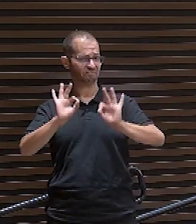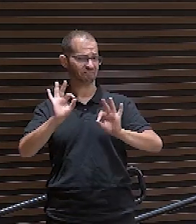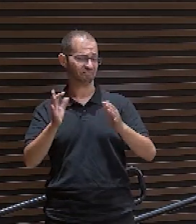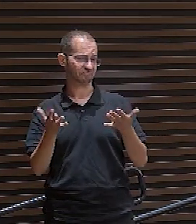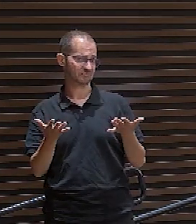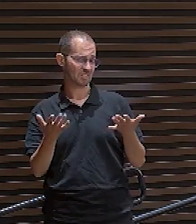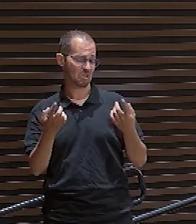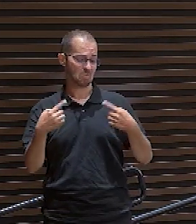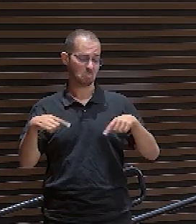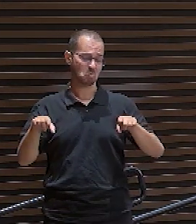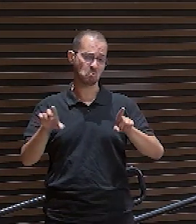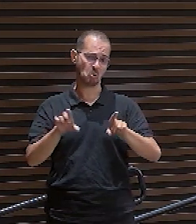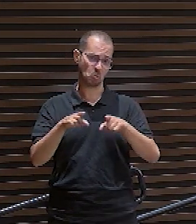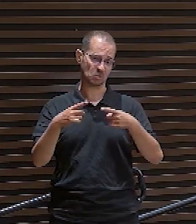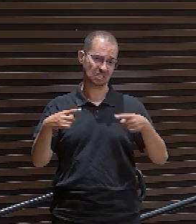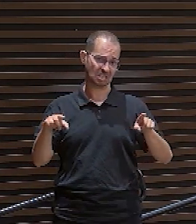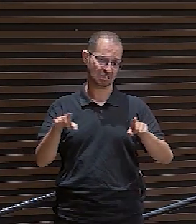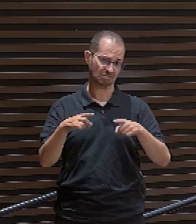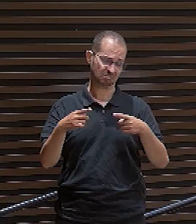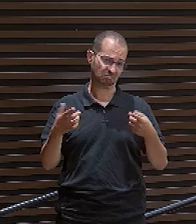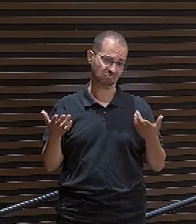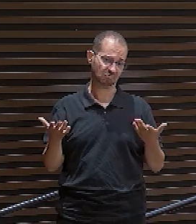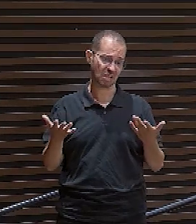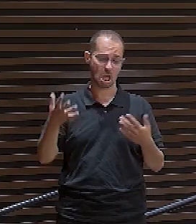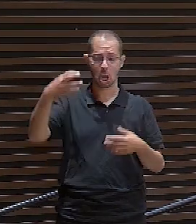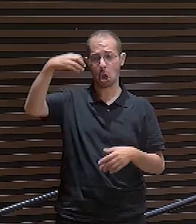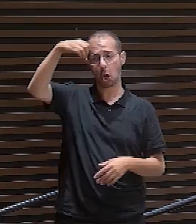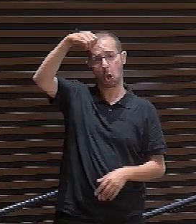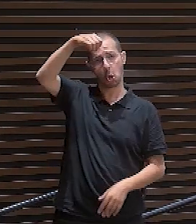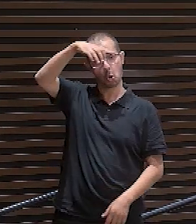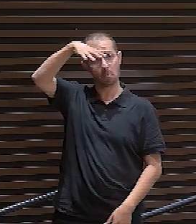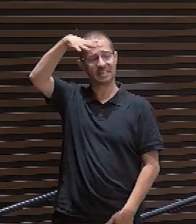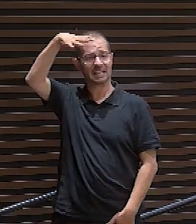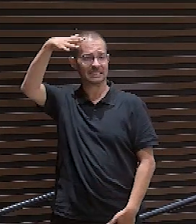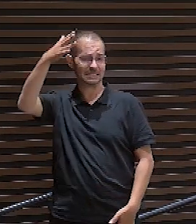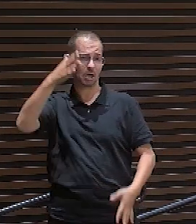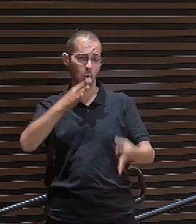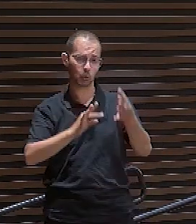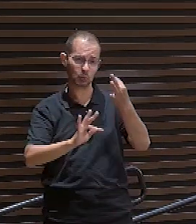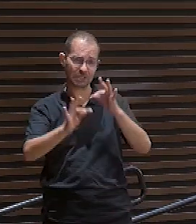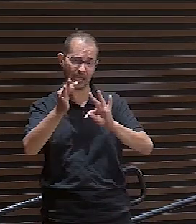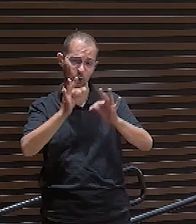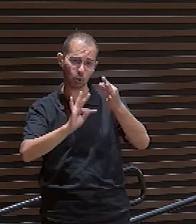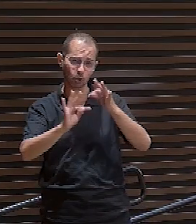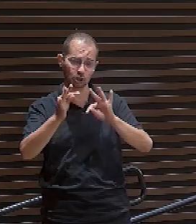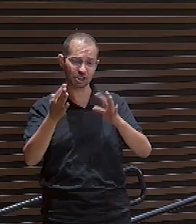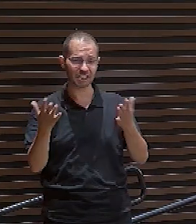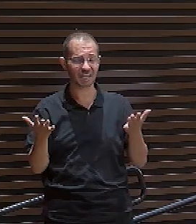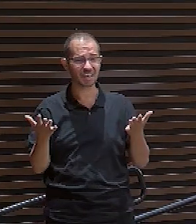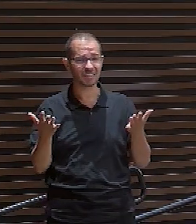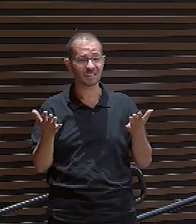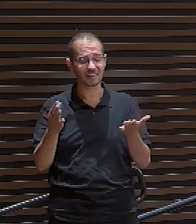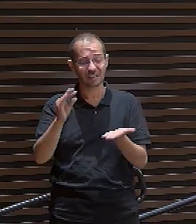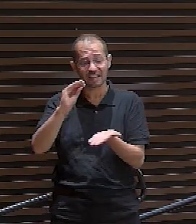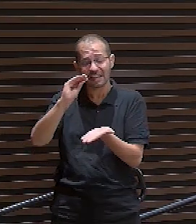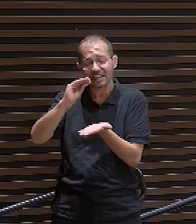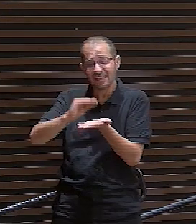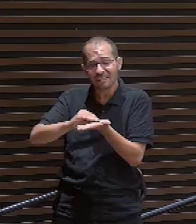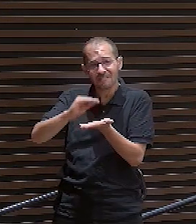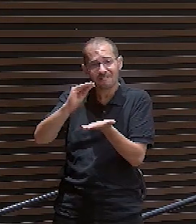sobre música, eu citei acima, iluminação, tecnologia, do que sobre a